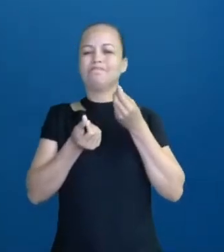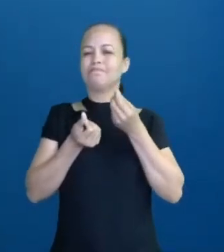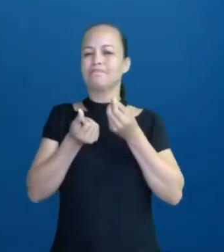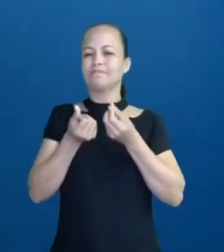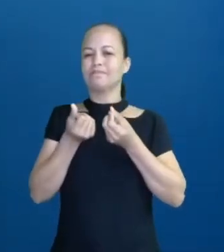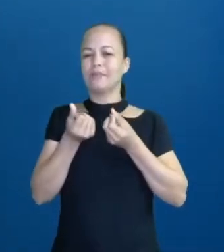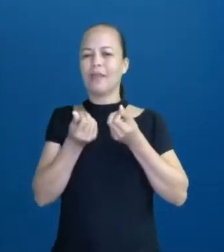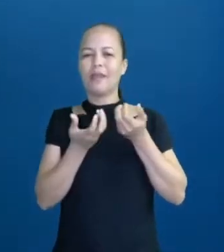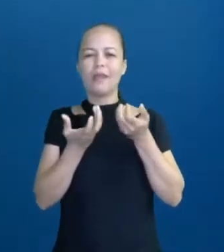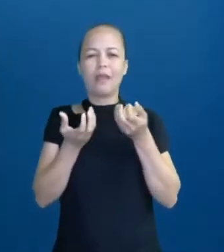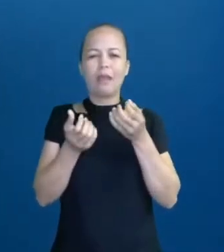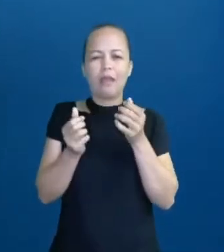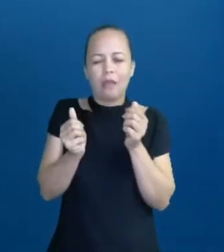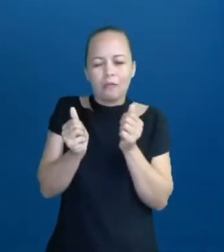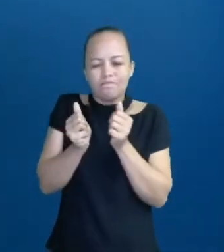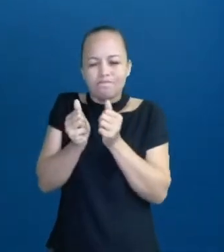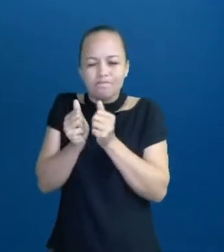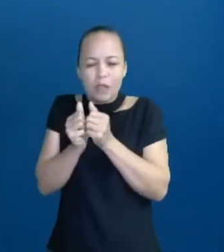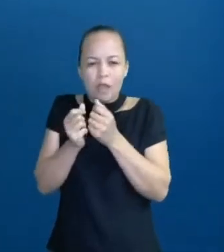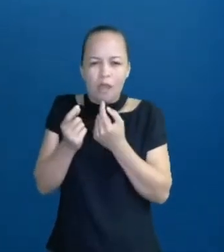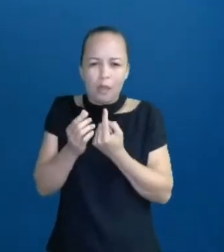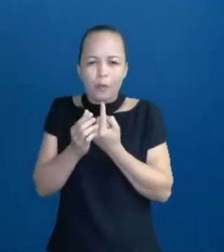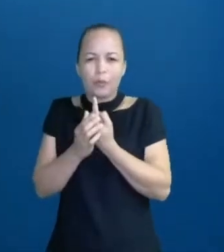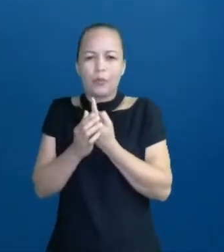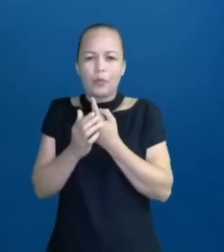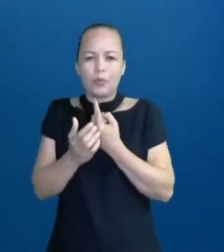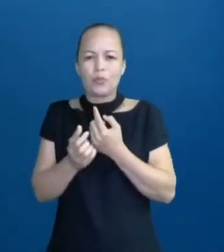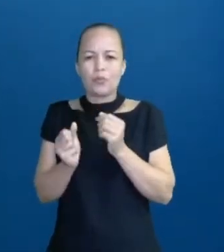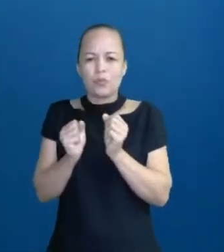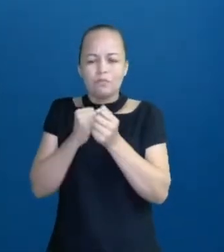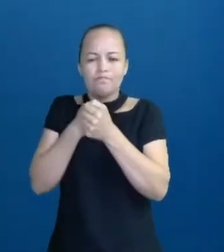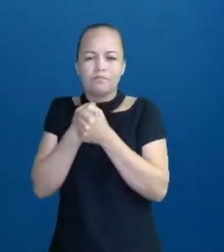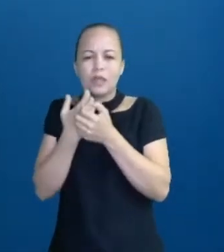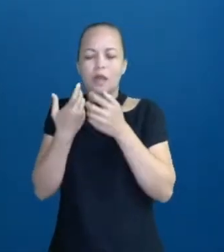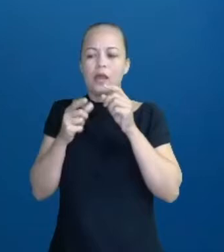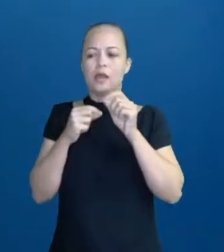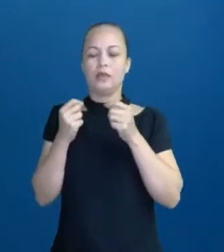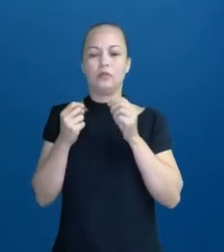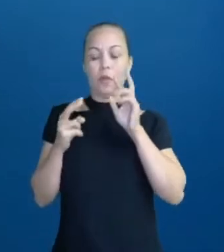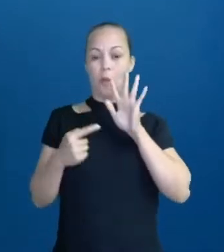assim, recolhida, que não está apresentando